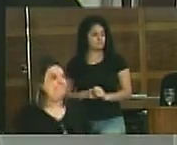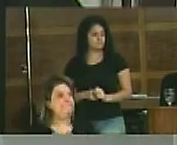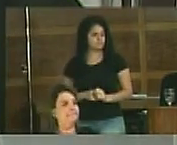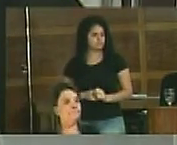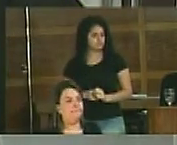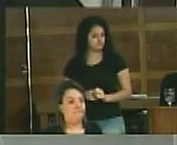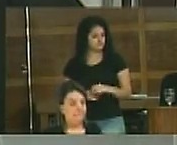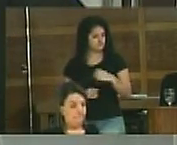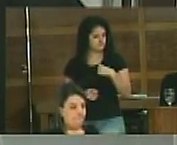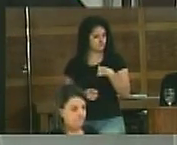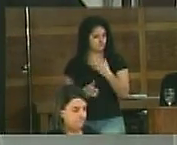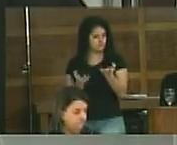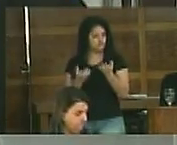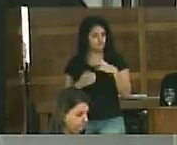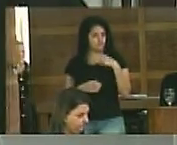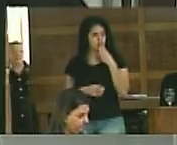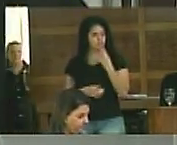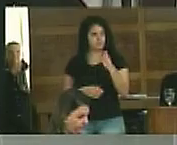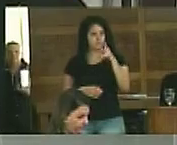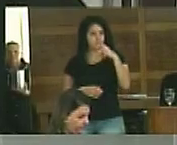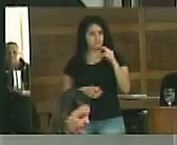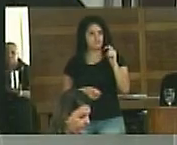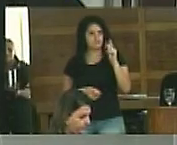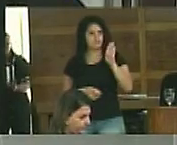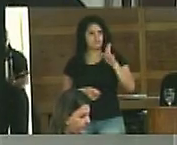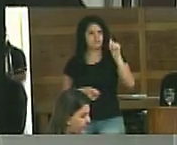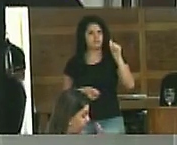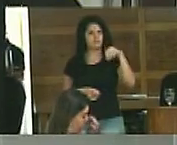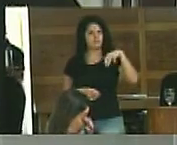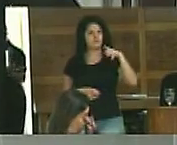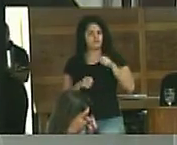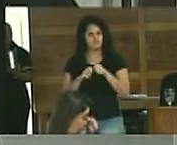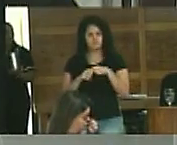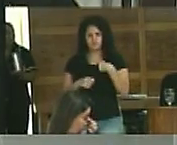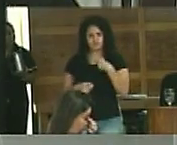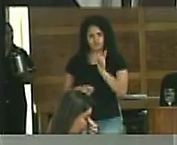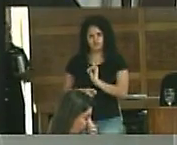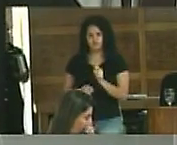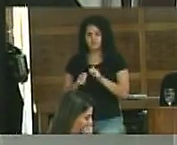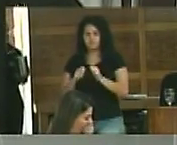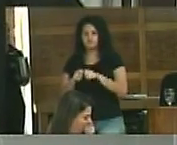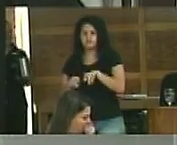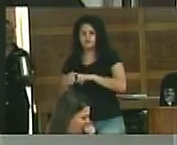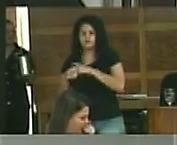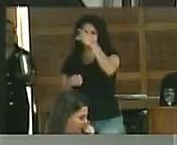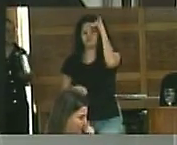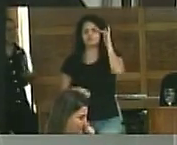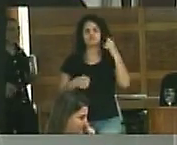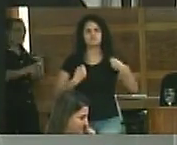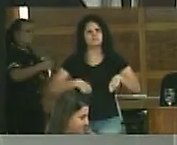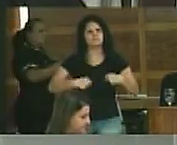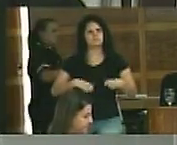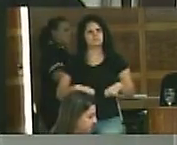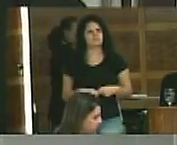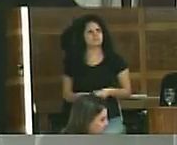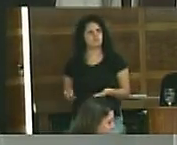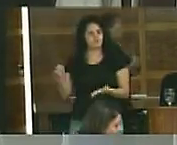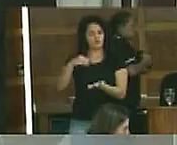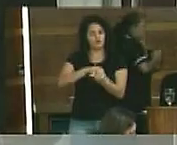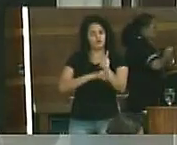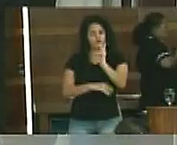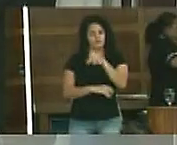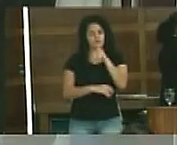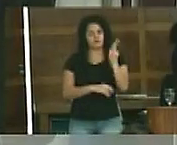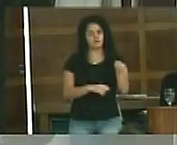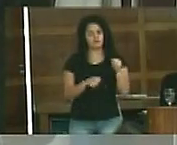eu quero pedir o Bambu. Não é por mim não, não faça por mim não, faça pelo povo que tanto precisa. Coloca um professor